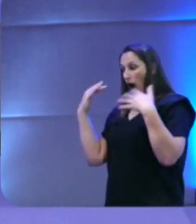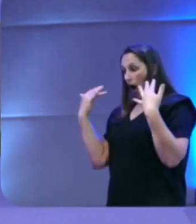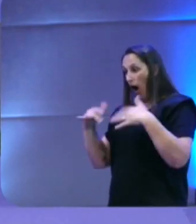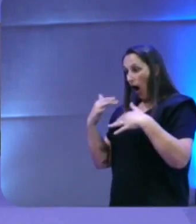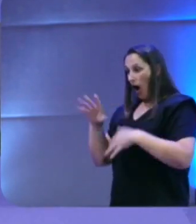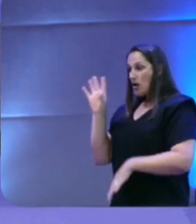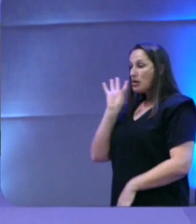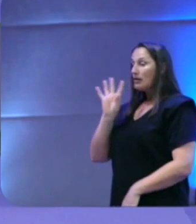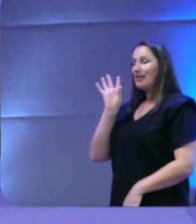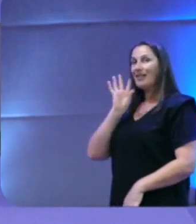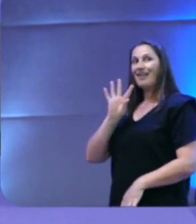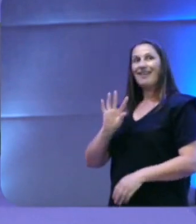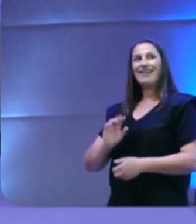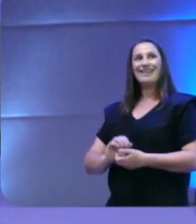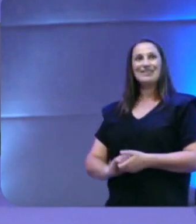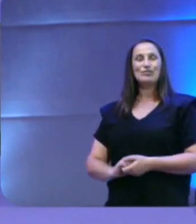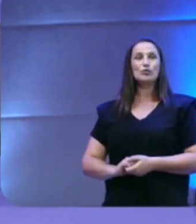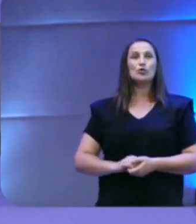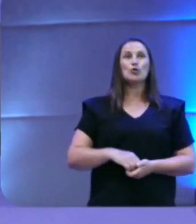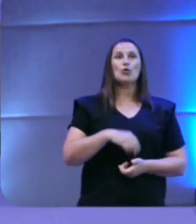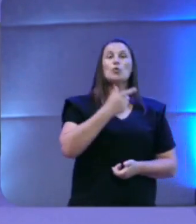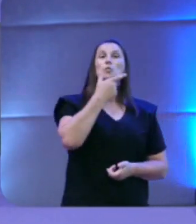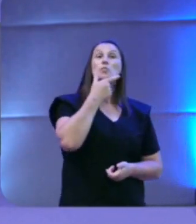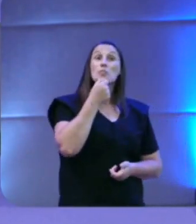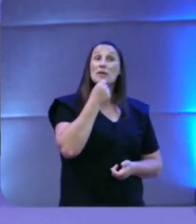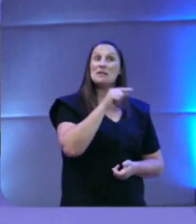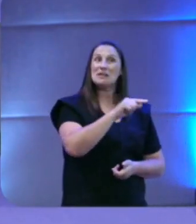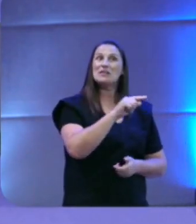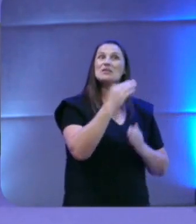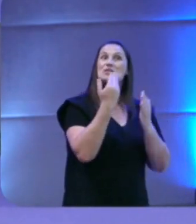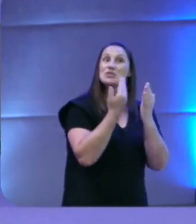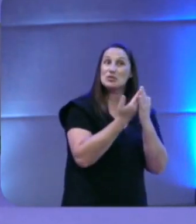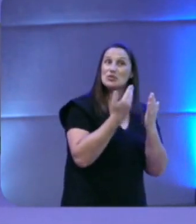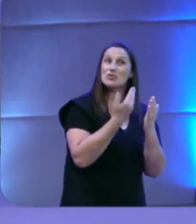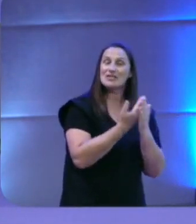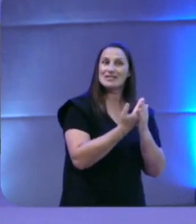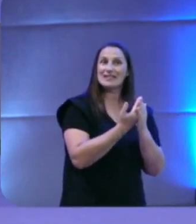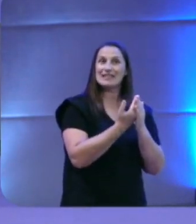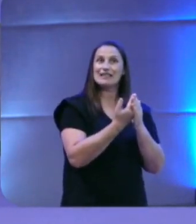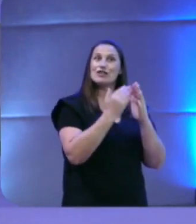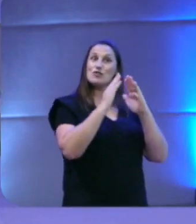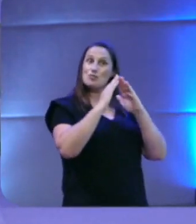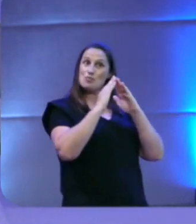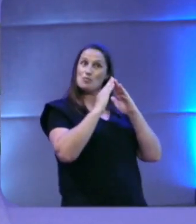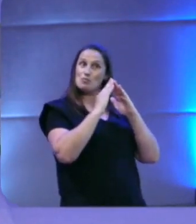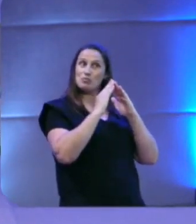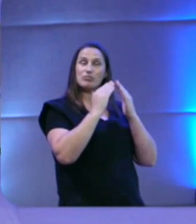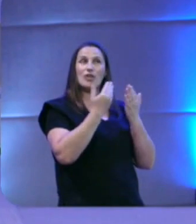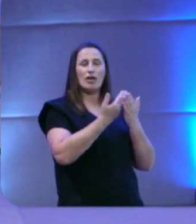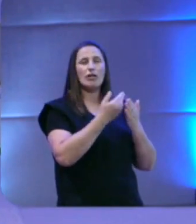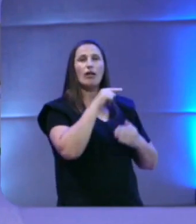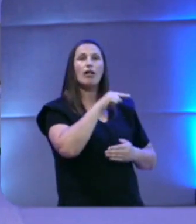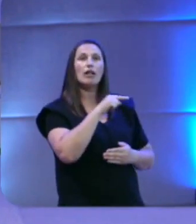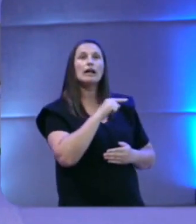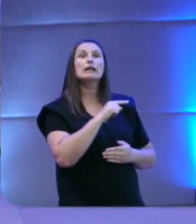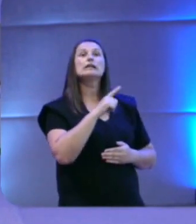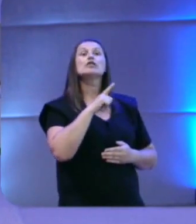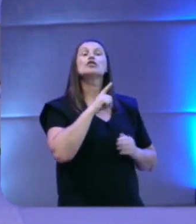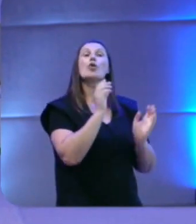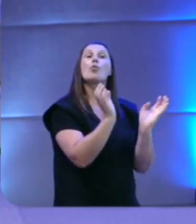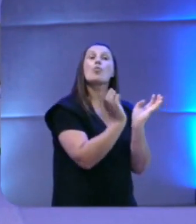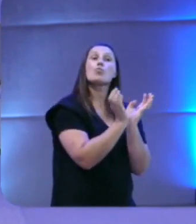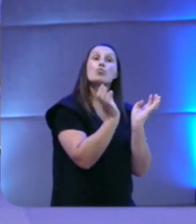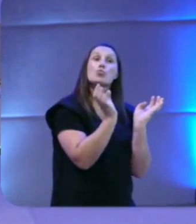menino, ele estava estudando na escola americana e no contraturno da escola existia um grupo cristão fazendo